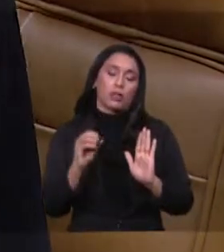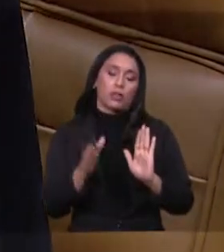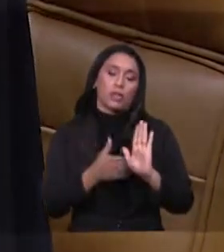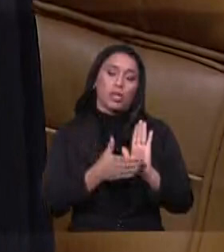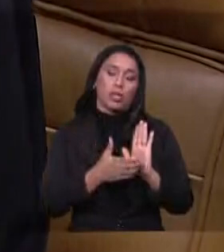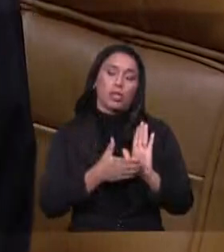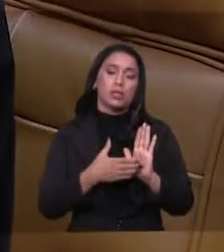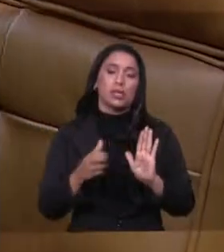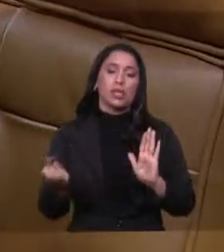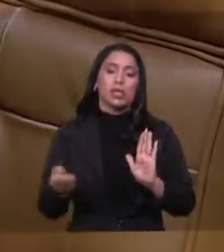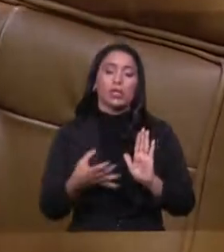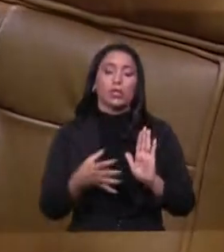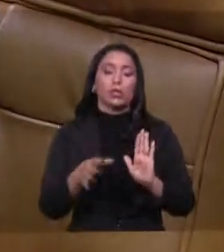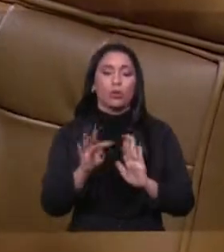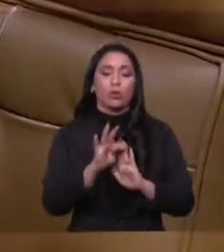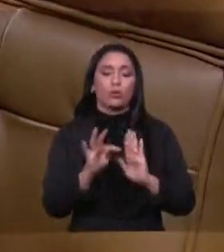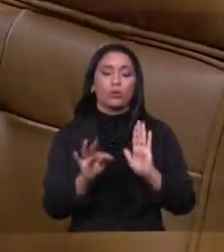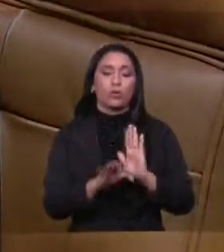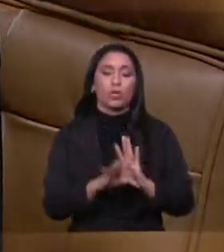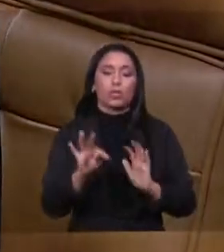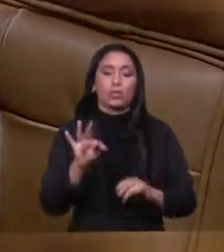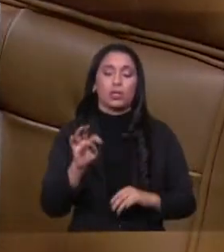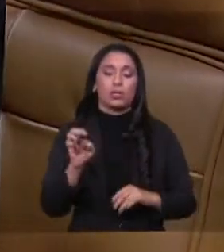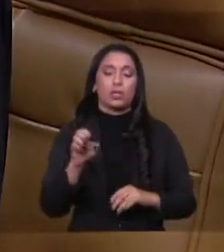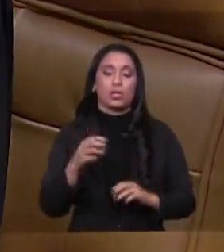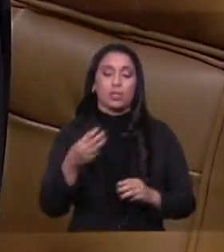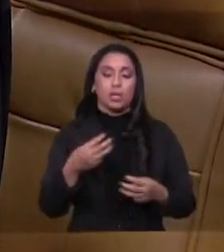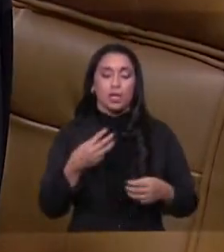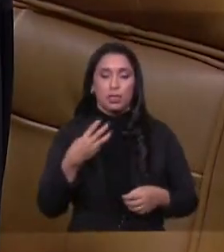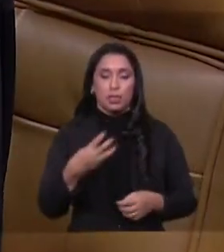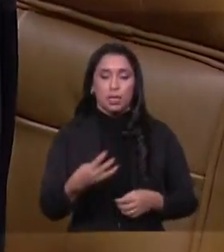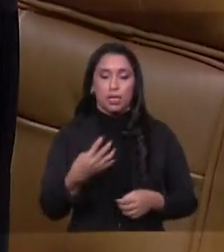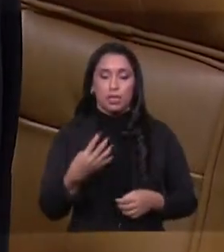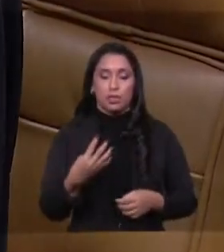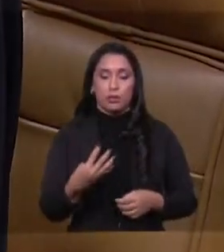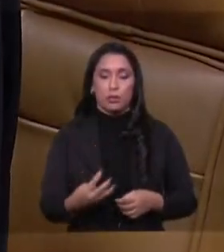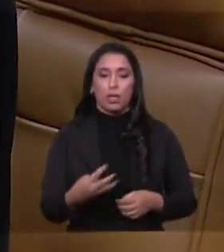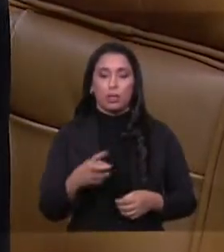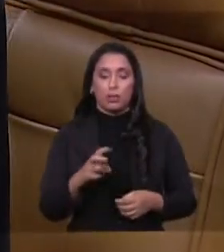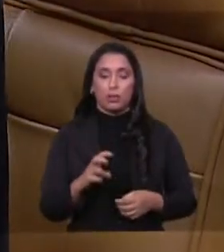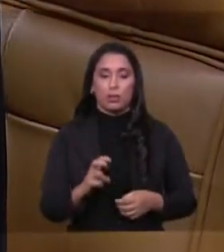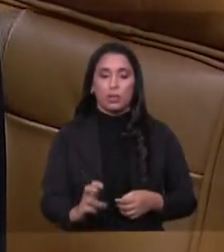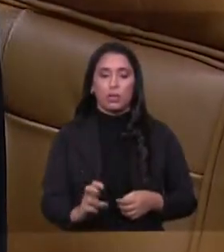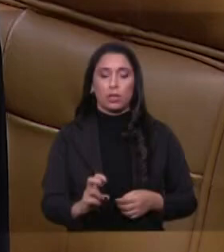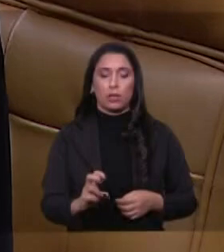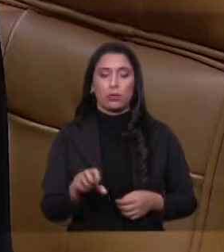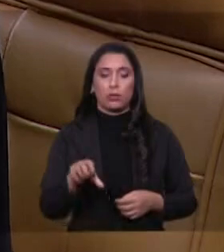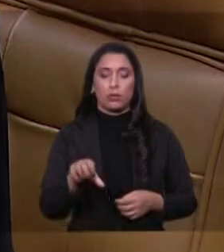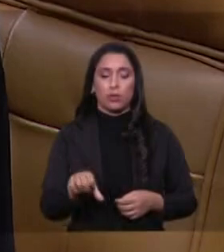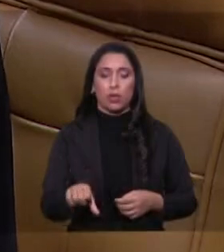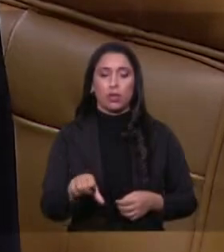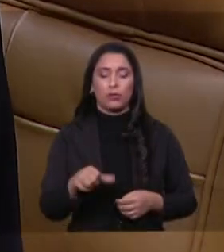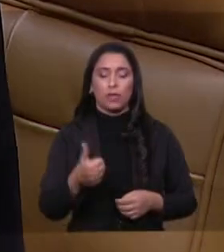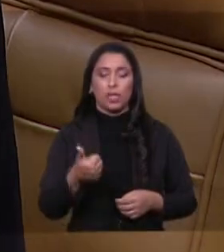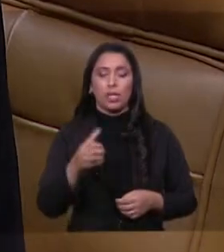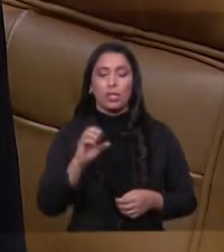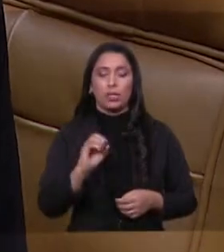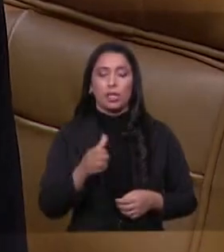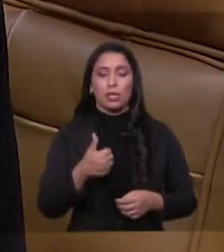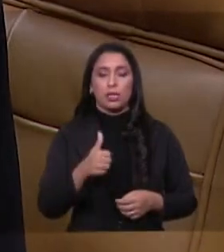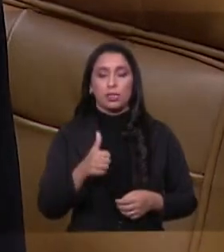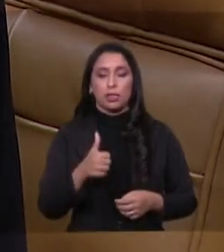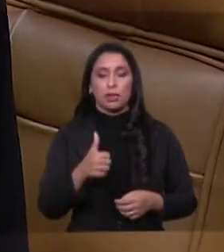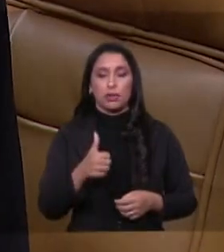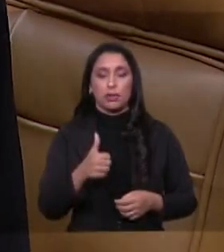e novas redações em relação às teses 3, 4, 5, 9, 10 e